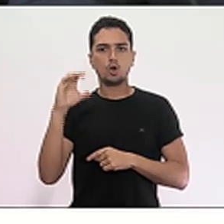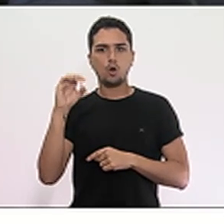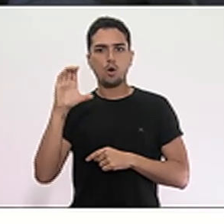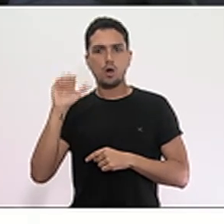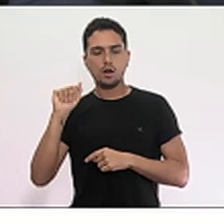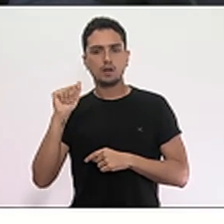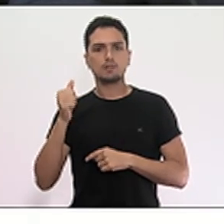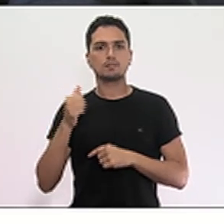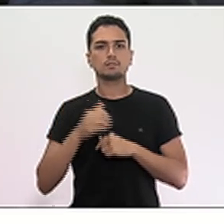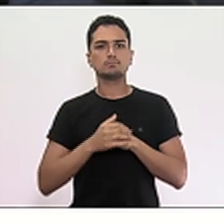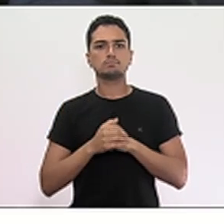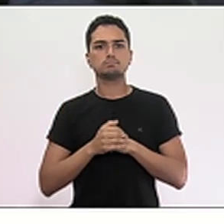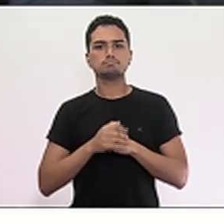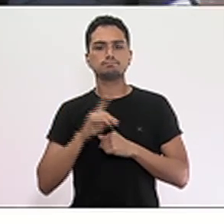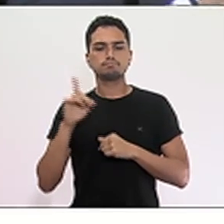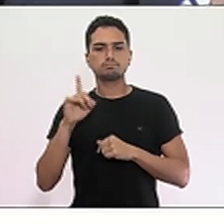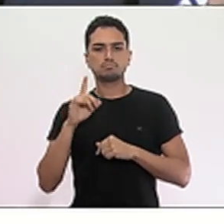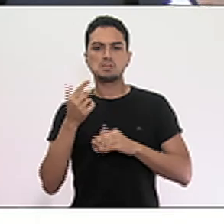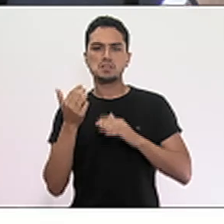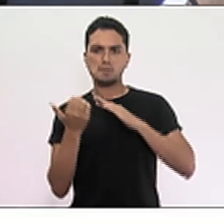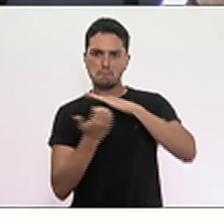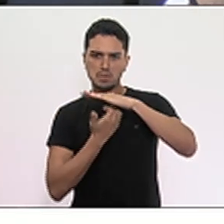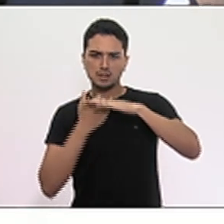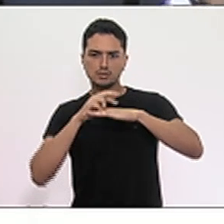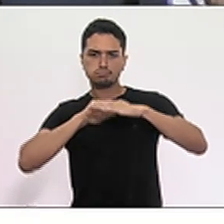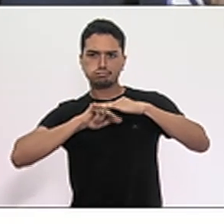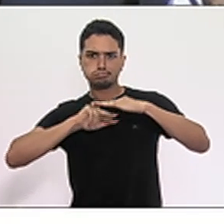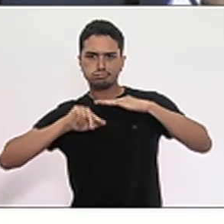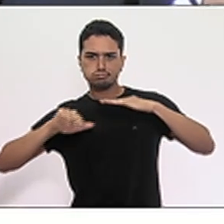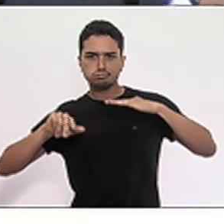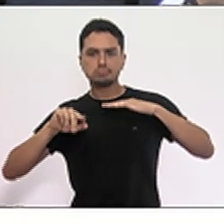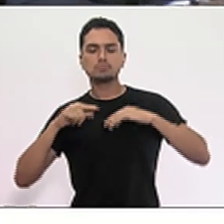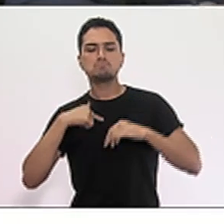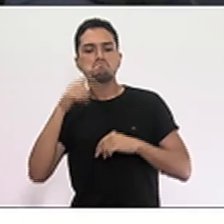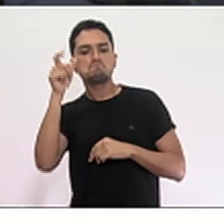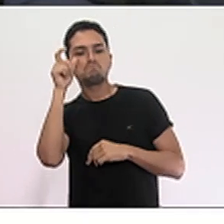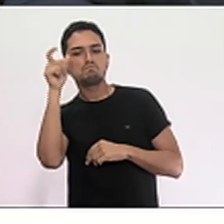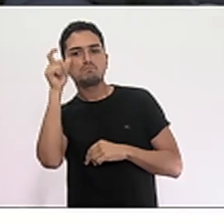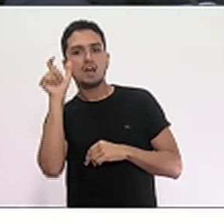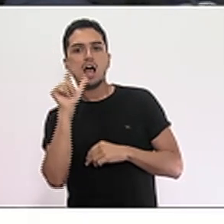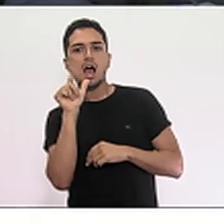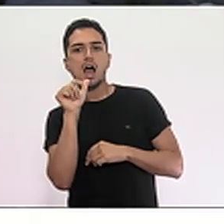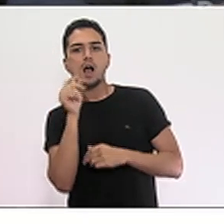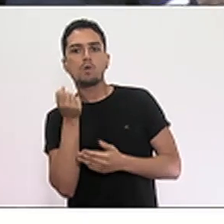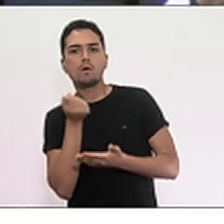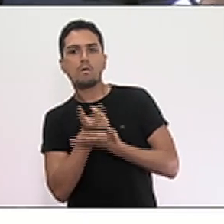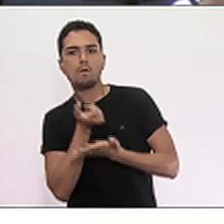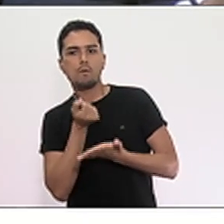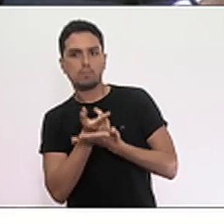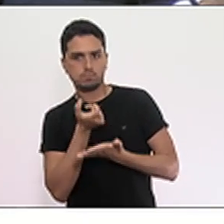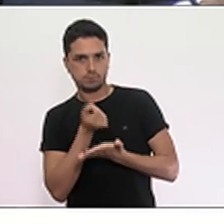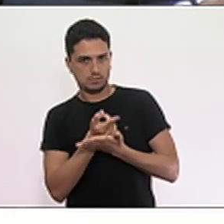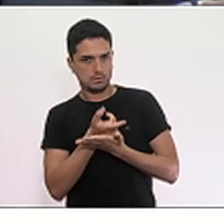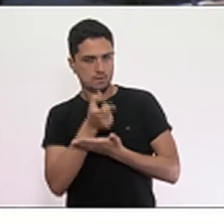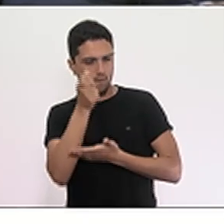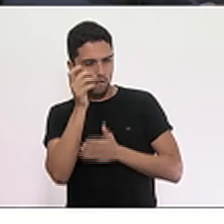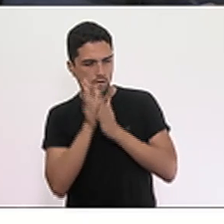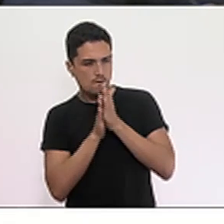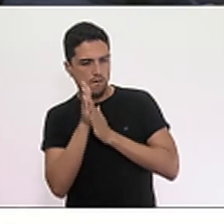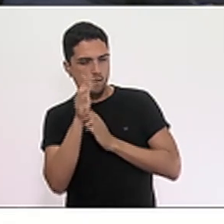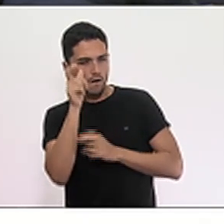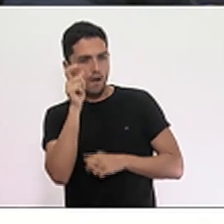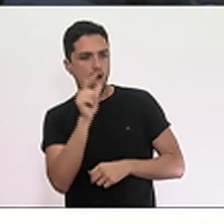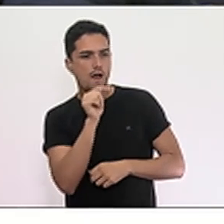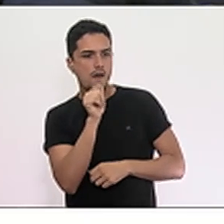Vivendi e outras empresas que têm interesse em pegar os nossos recursos. E está na